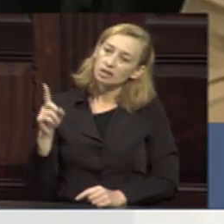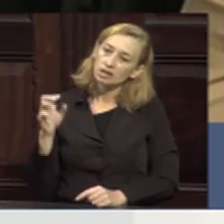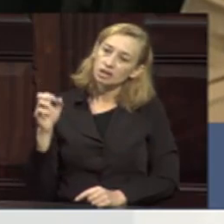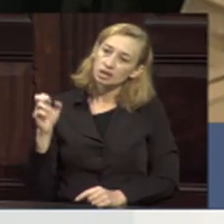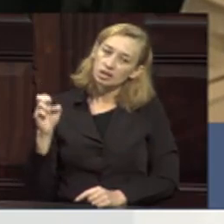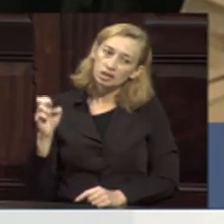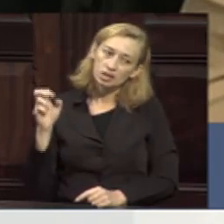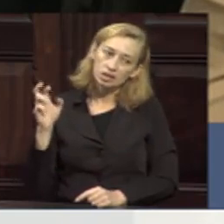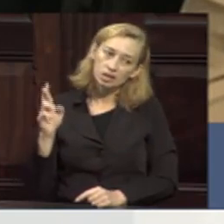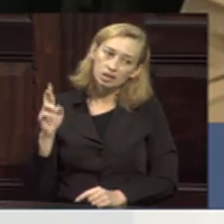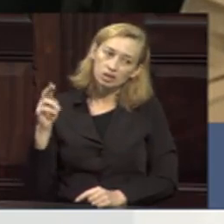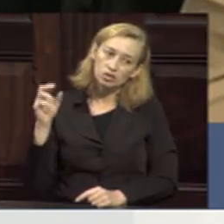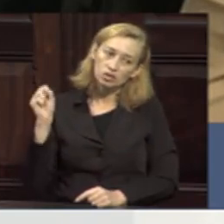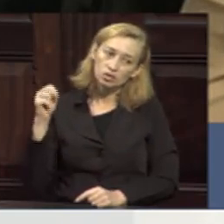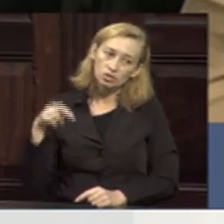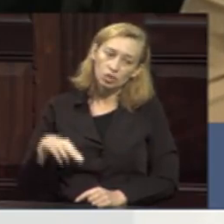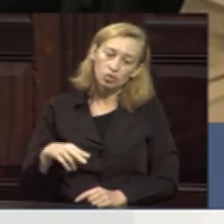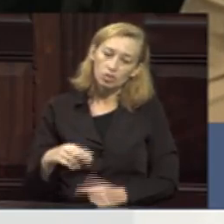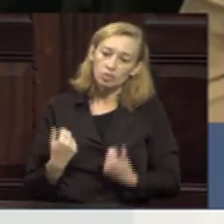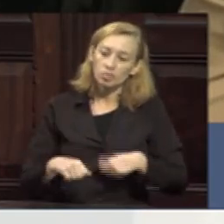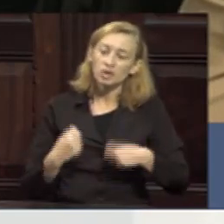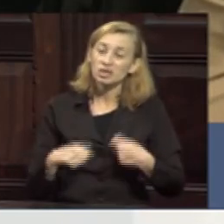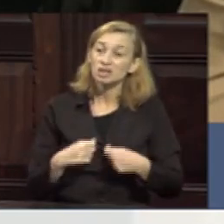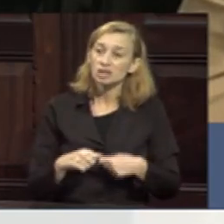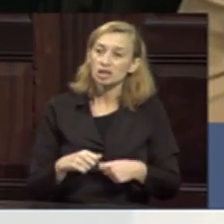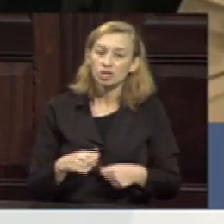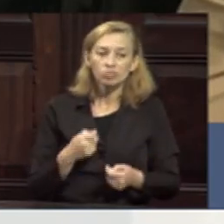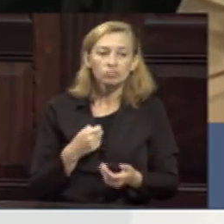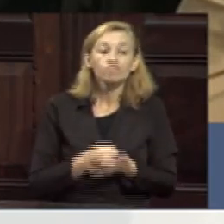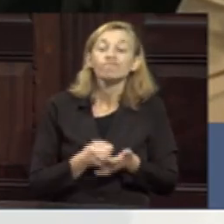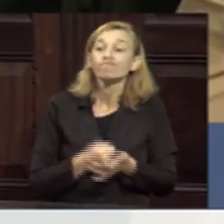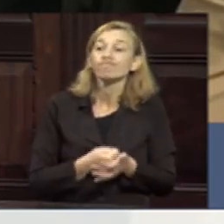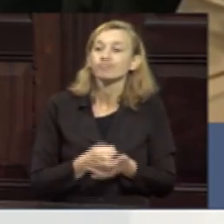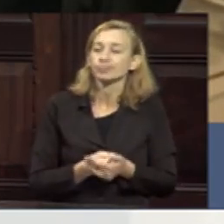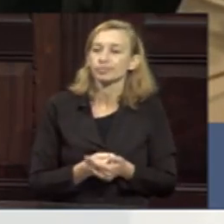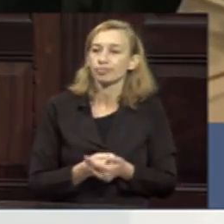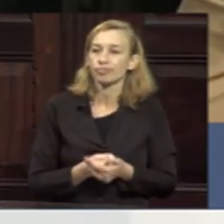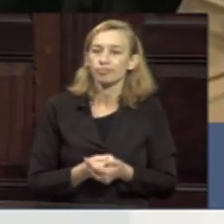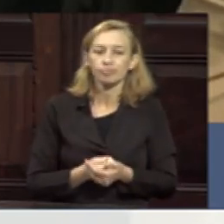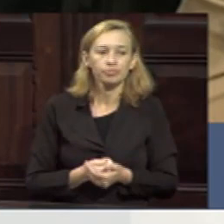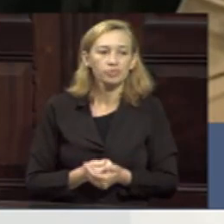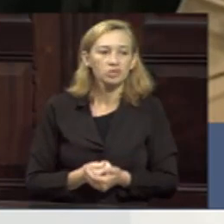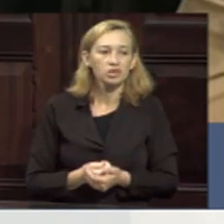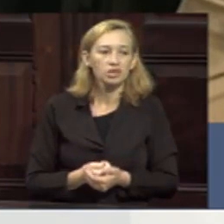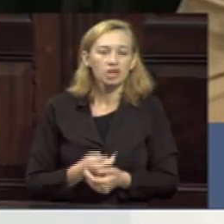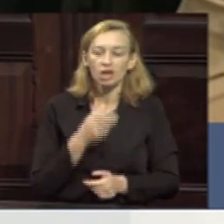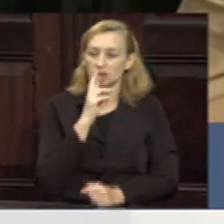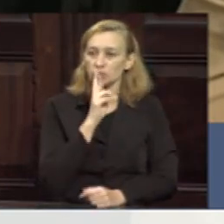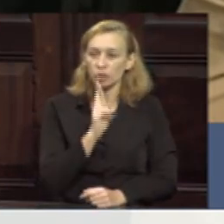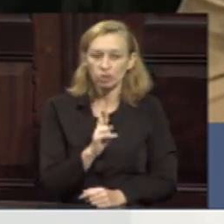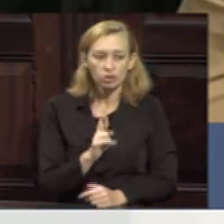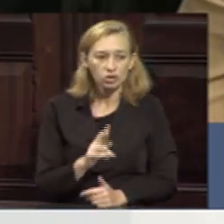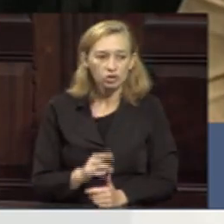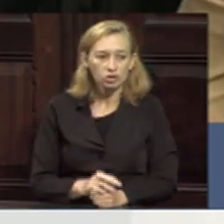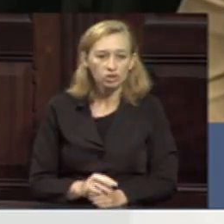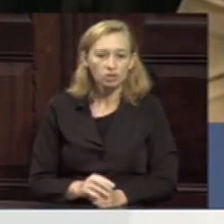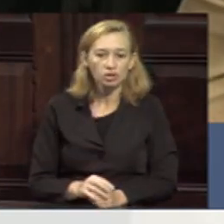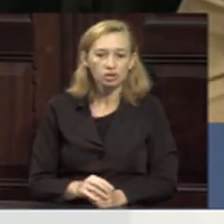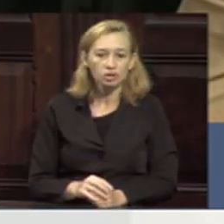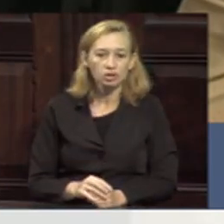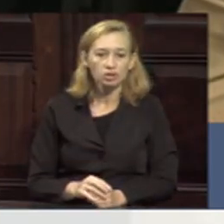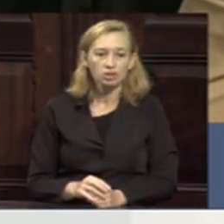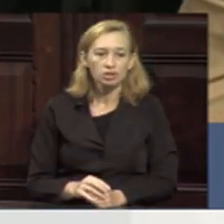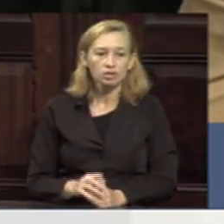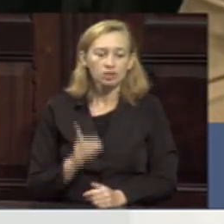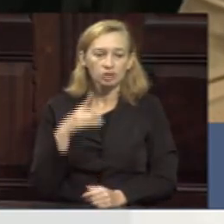Excelência cobrou, que nós temos que exigir que essa questão seja apurada, porque diz aqui o deputado Zaqueu Teixeira, fala